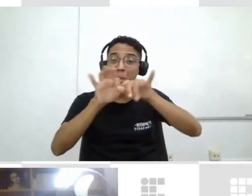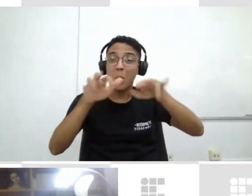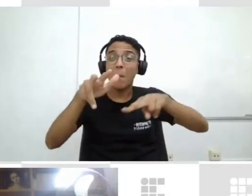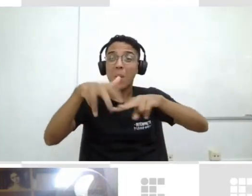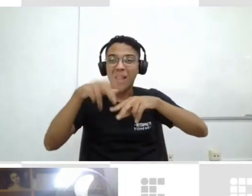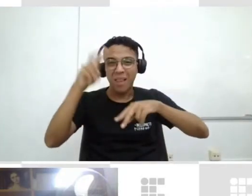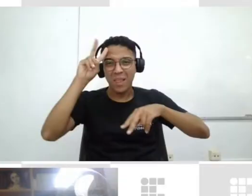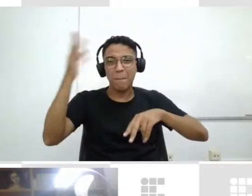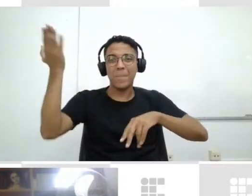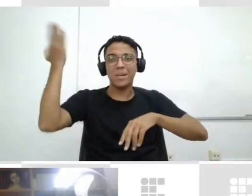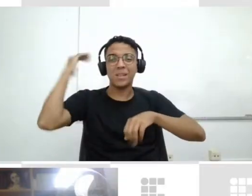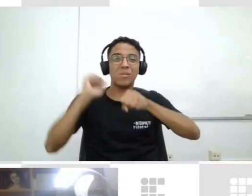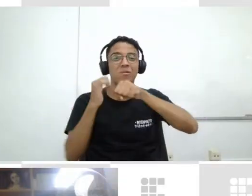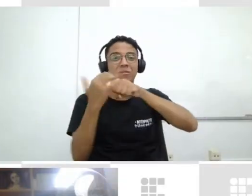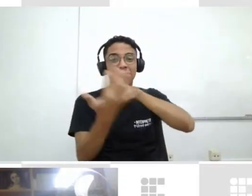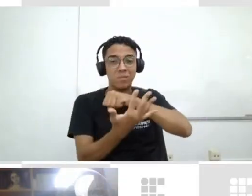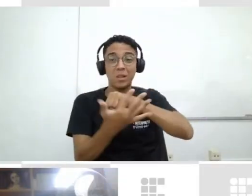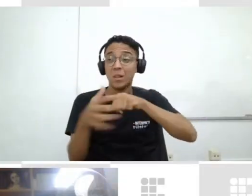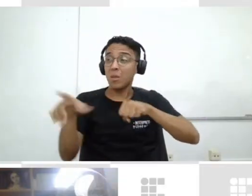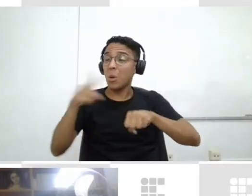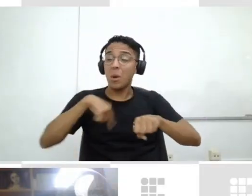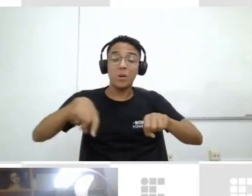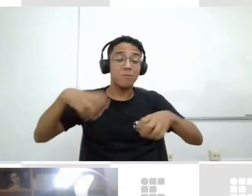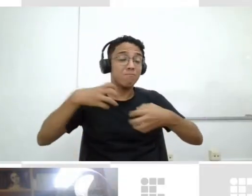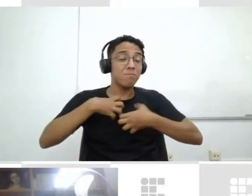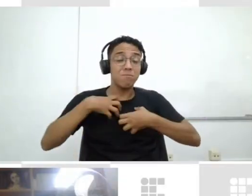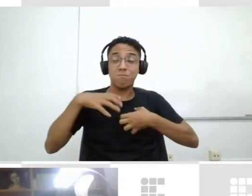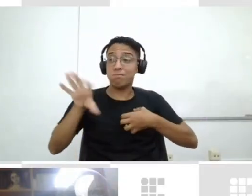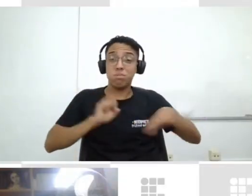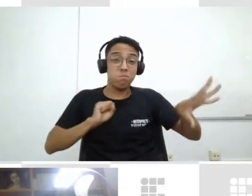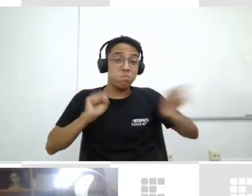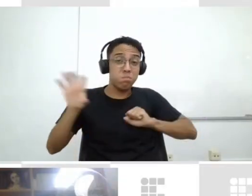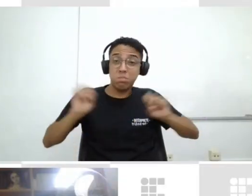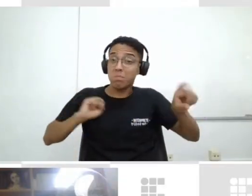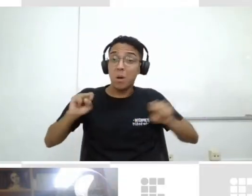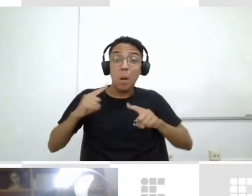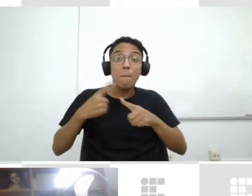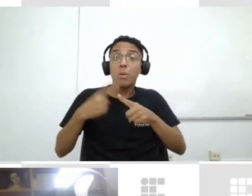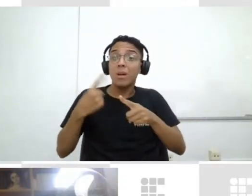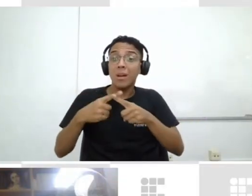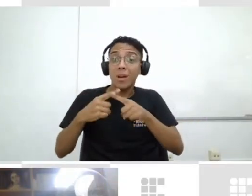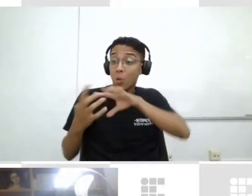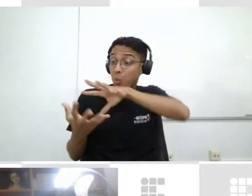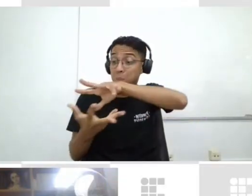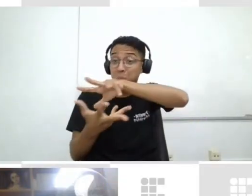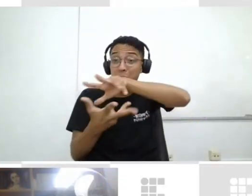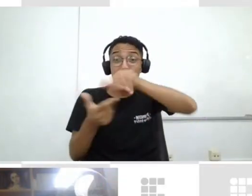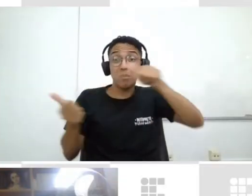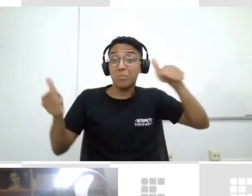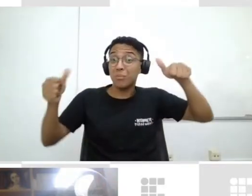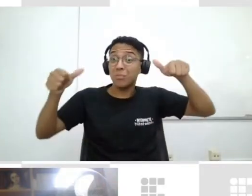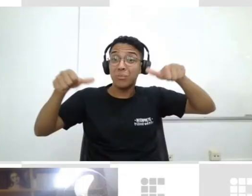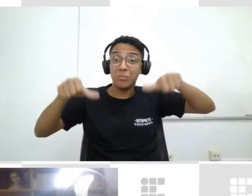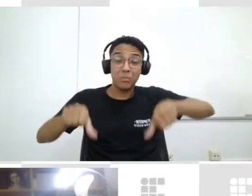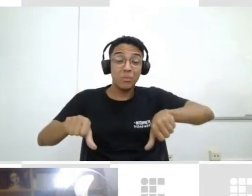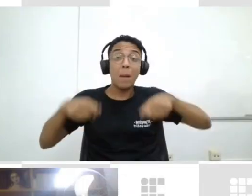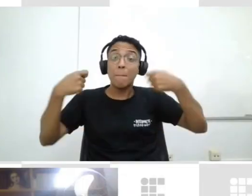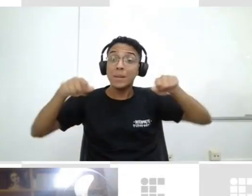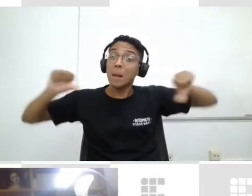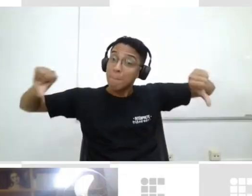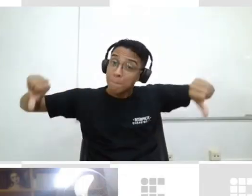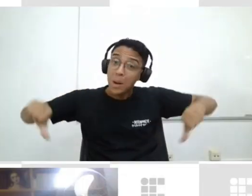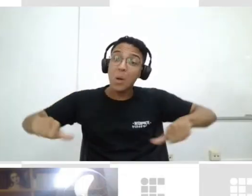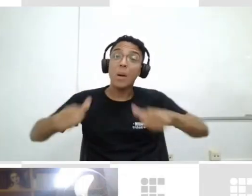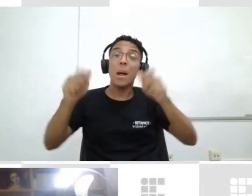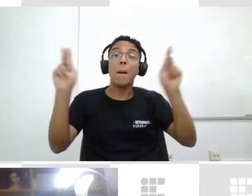poluição muito grande. Isso tudo faz parte de uma crise global de civilização que só pode ser resolvida no âmbito da paz, no âmbito de uma governança em